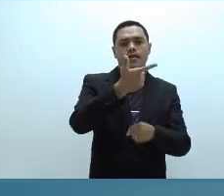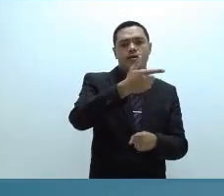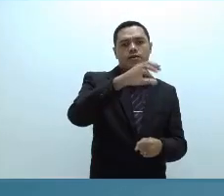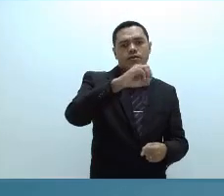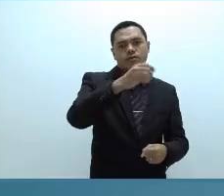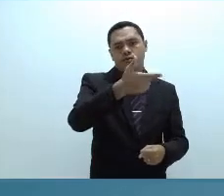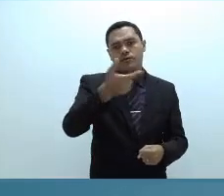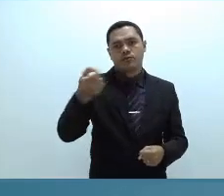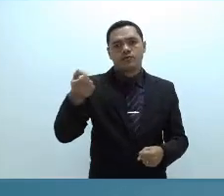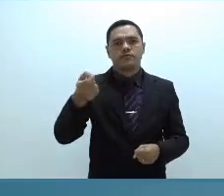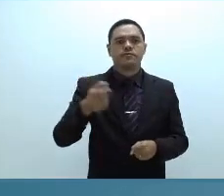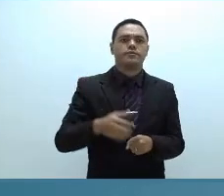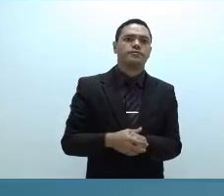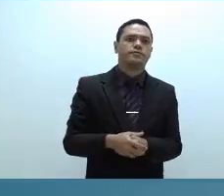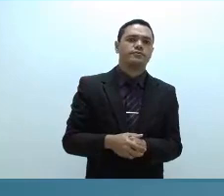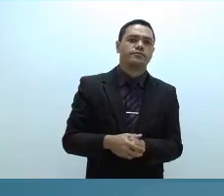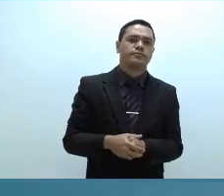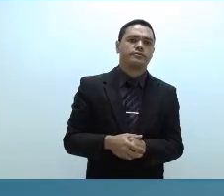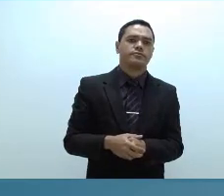Correio Tribunal